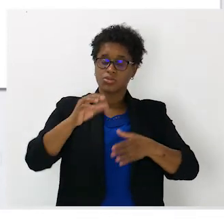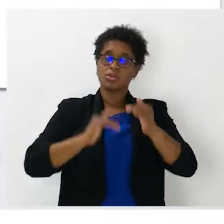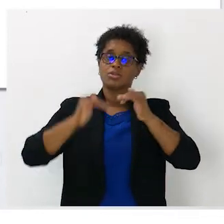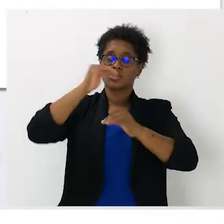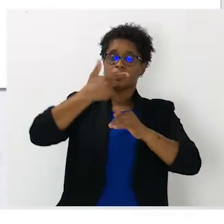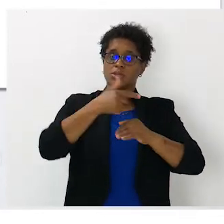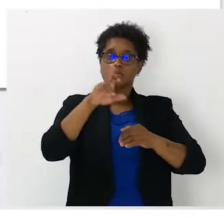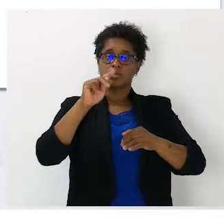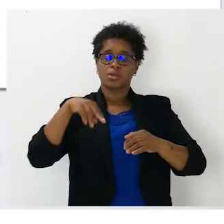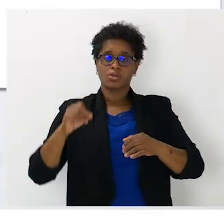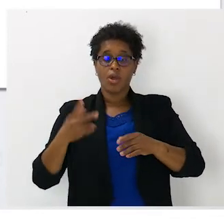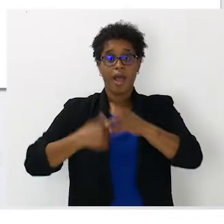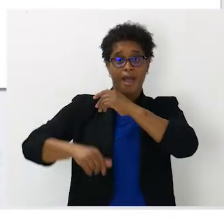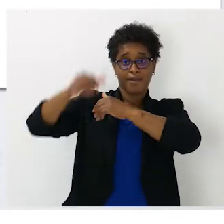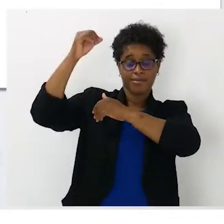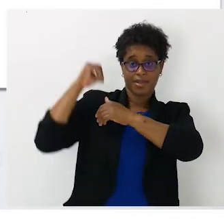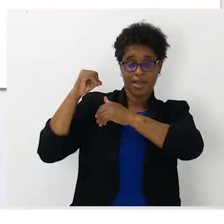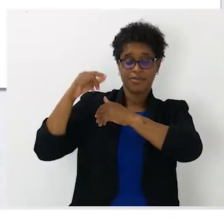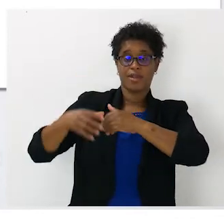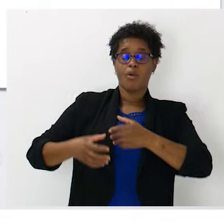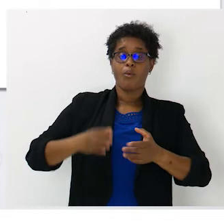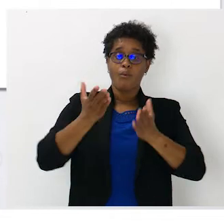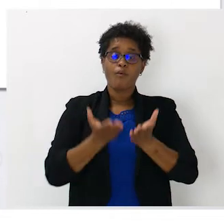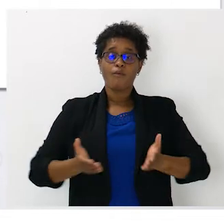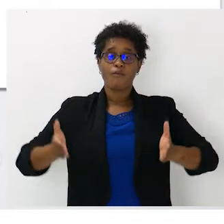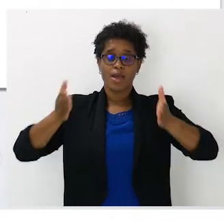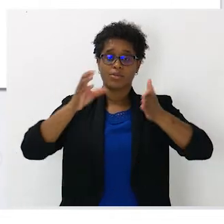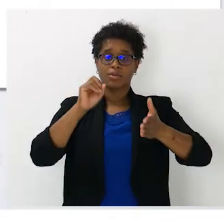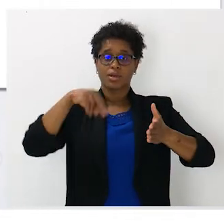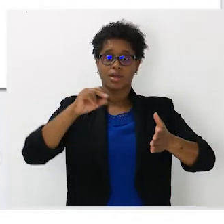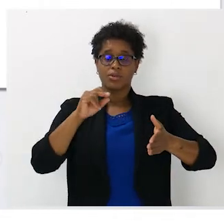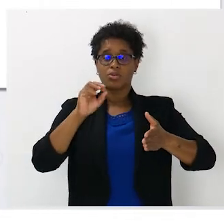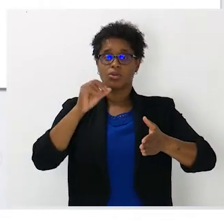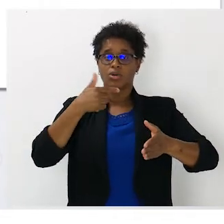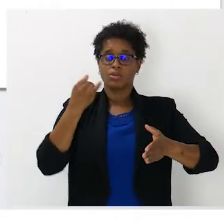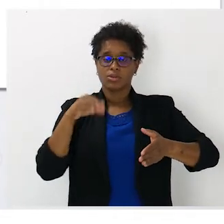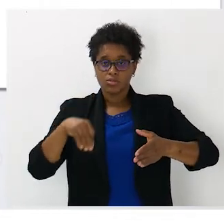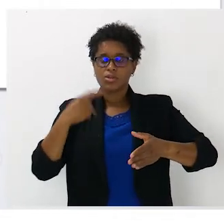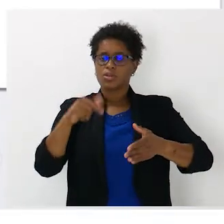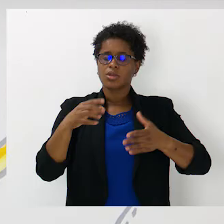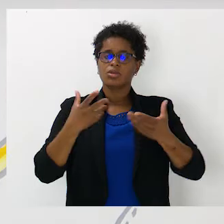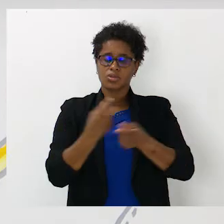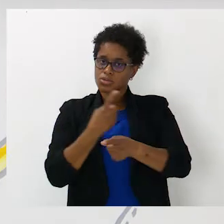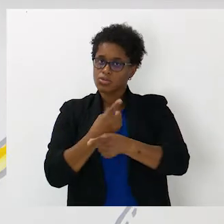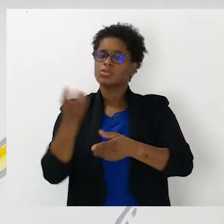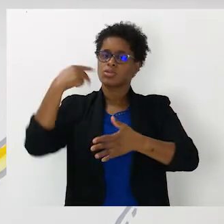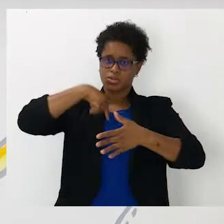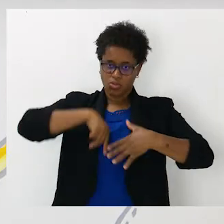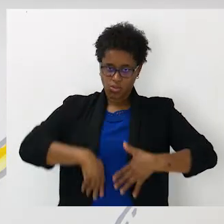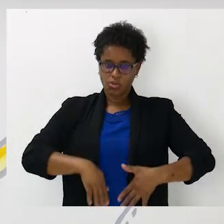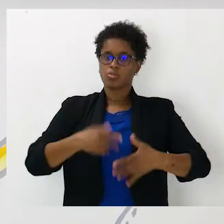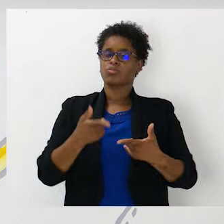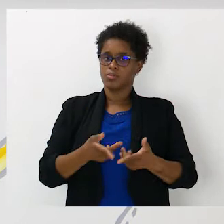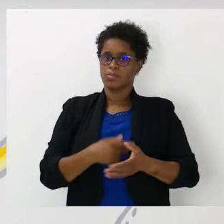e atrás vem o vaso canópico que contém os órgãos internos.